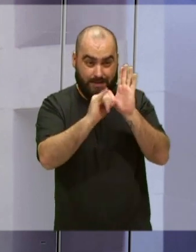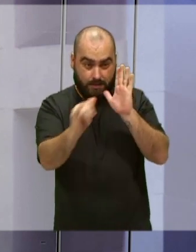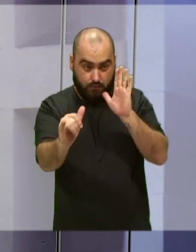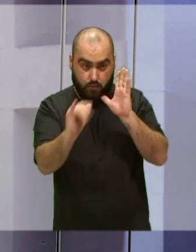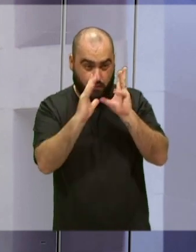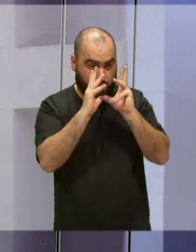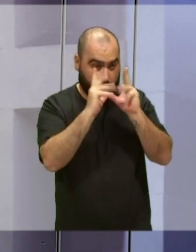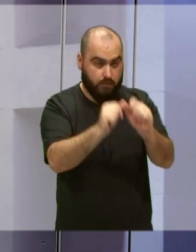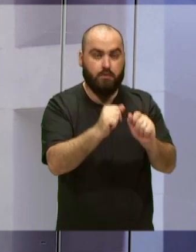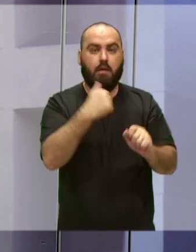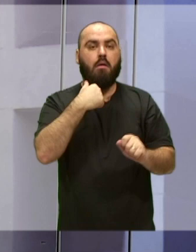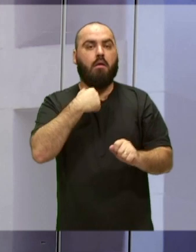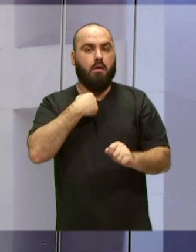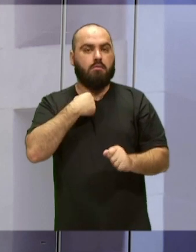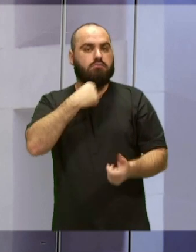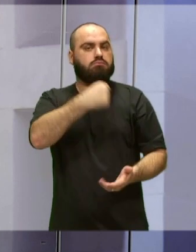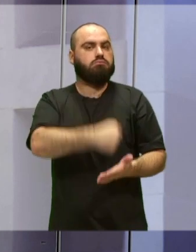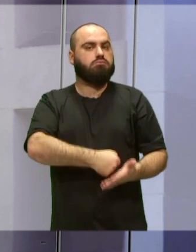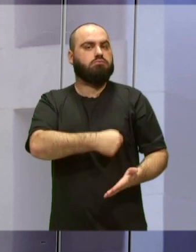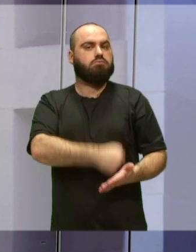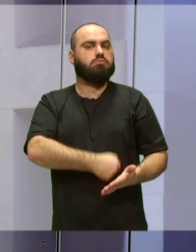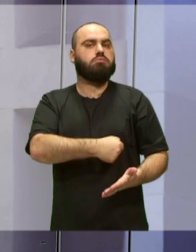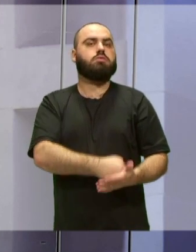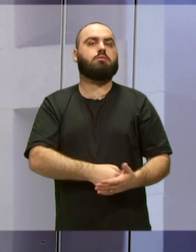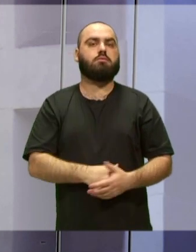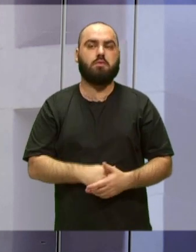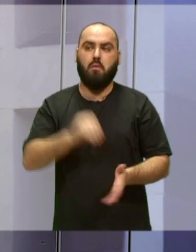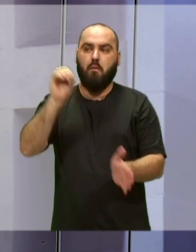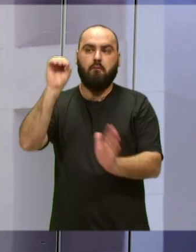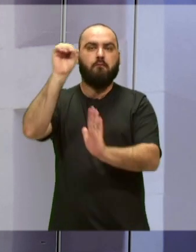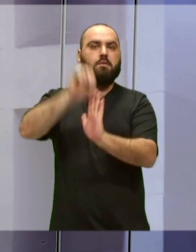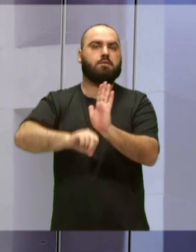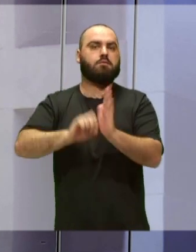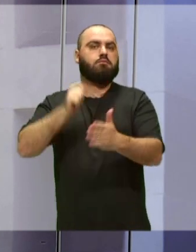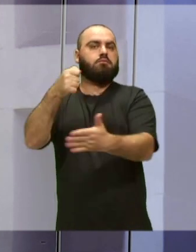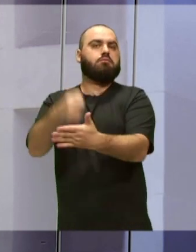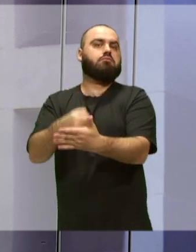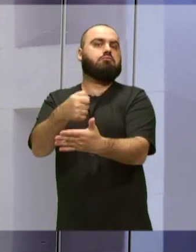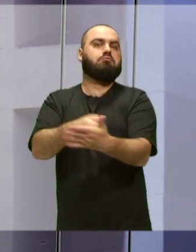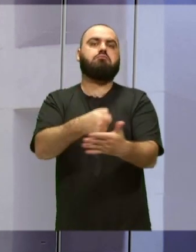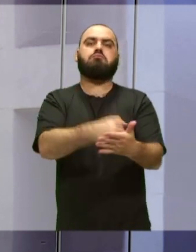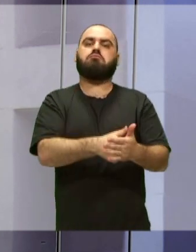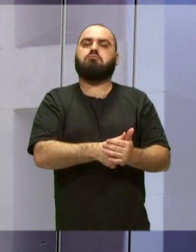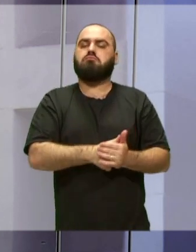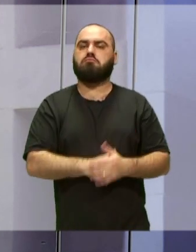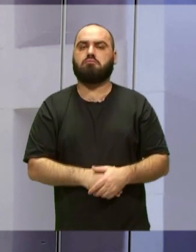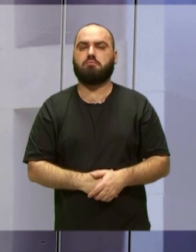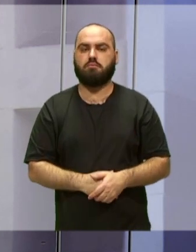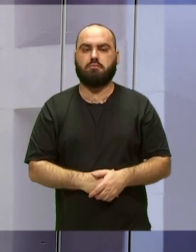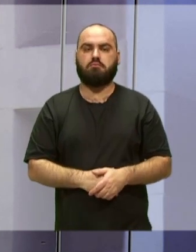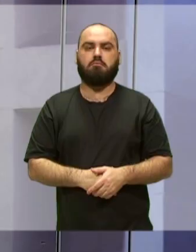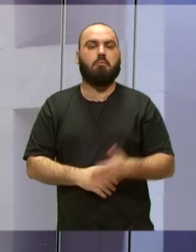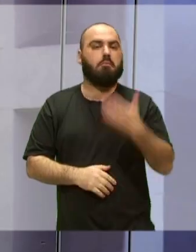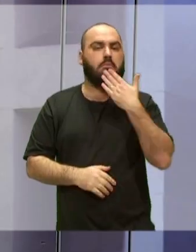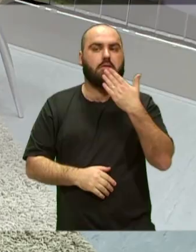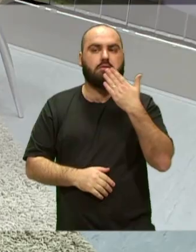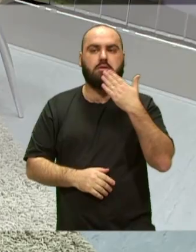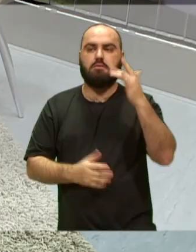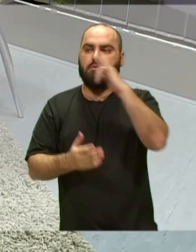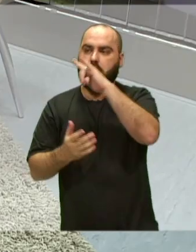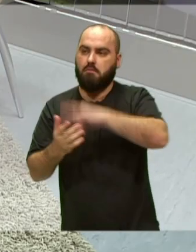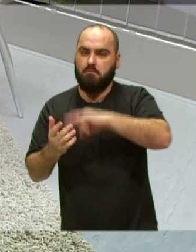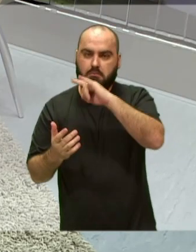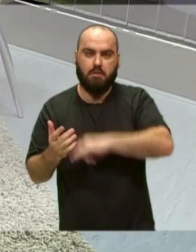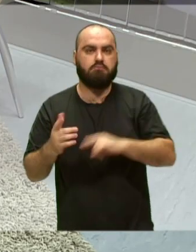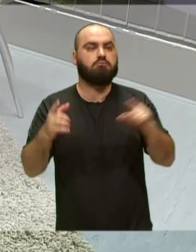eu fiz o meu deferimento através de ofício através de de indicação requerimento